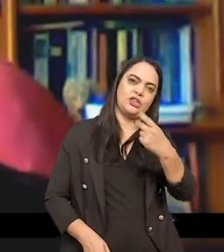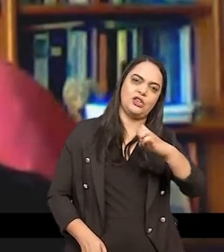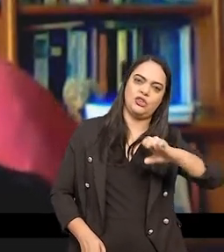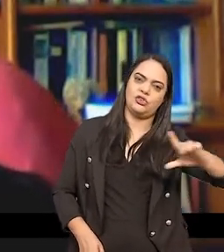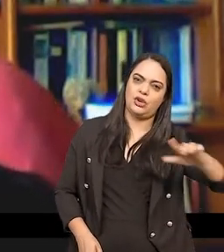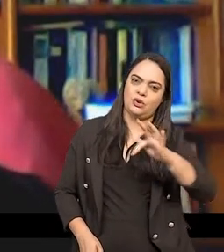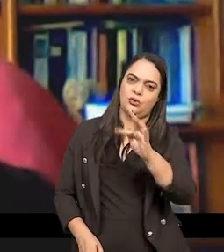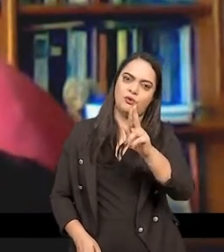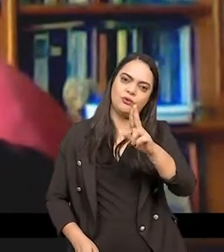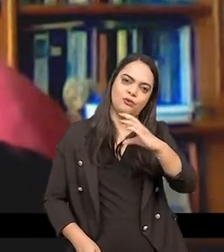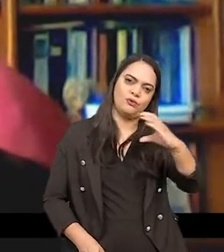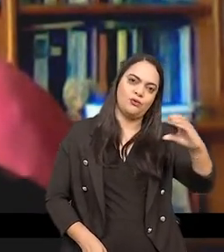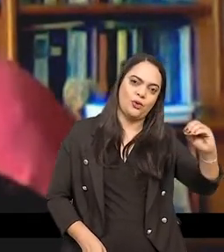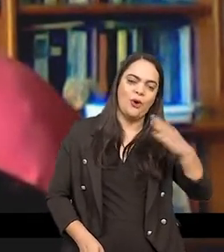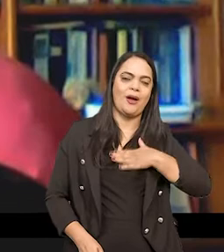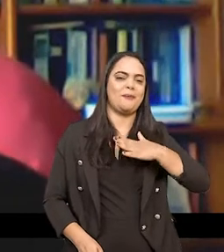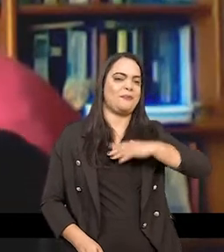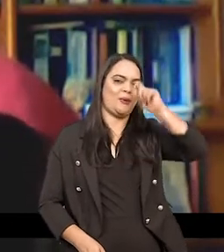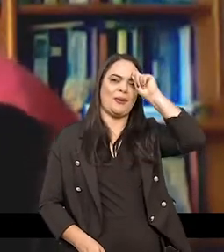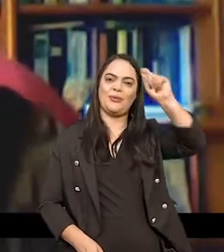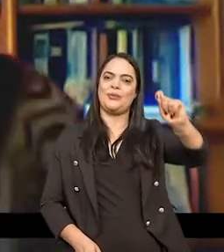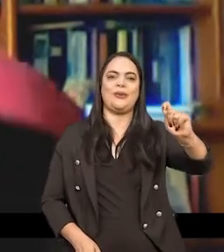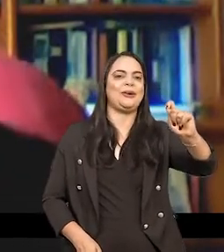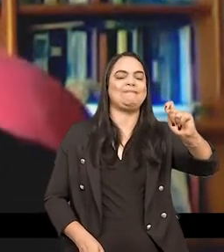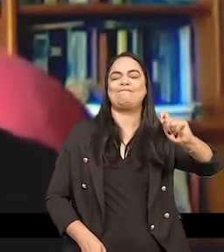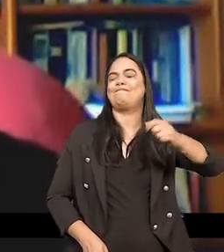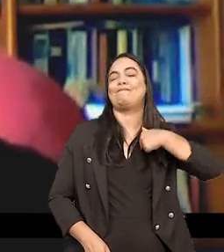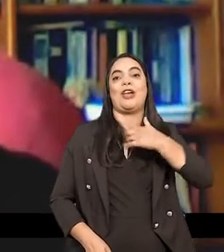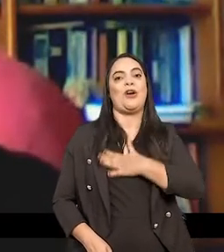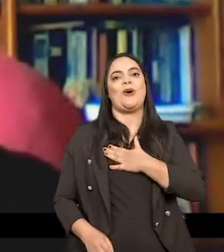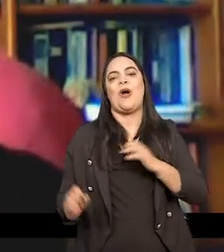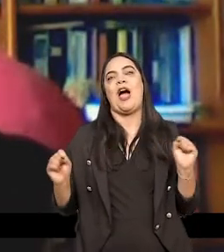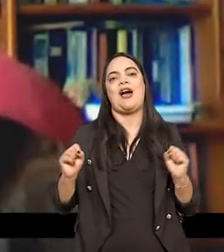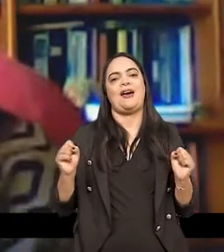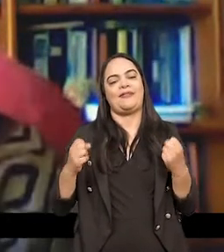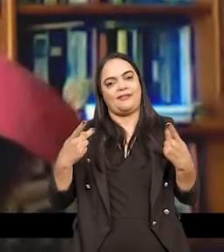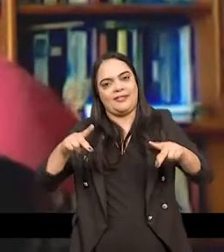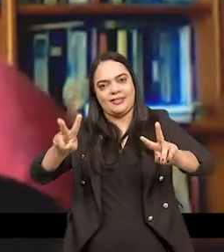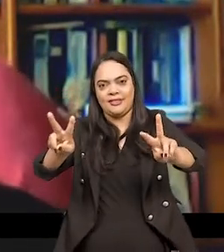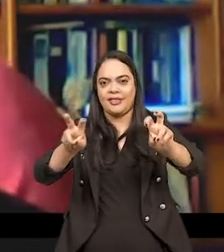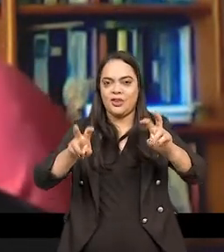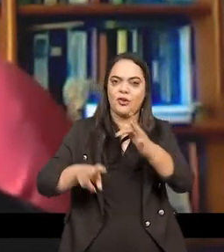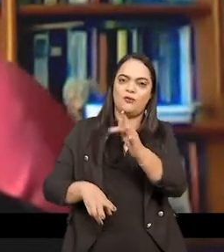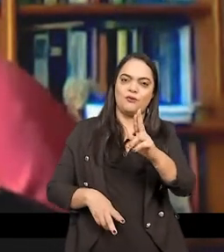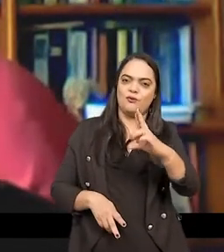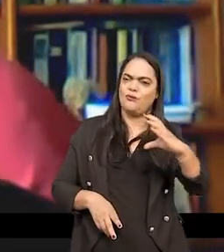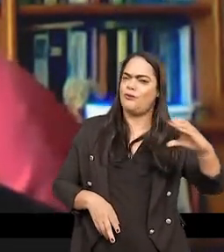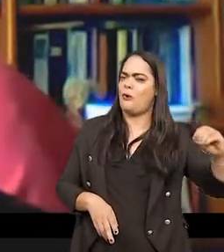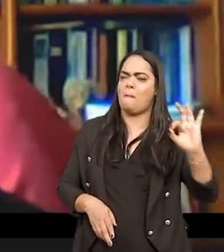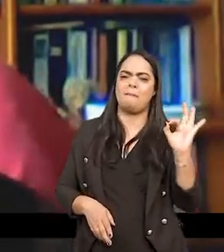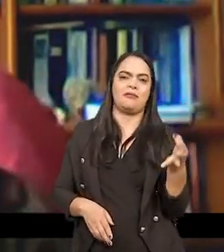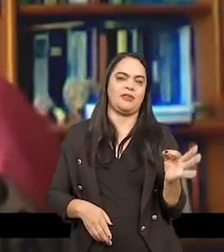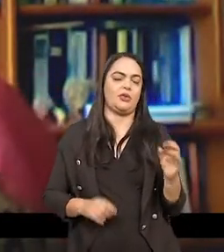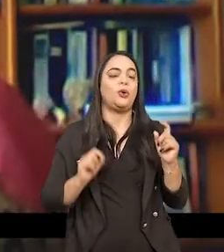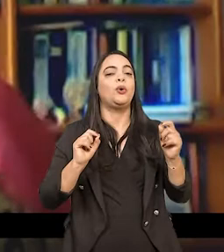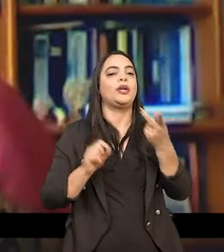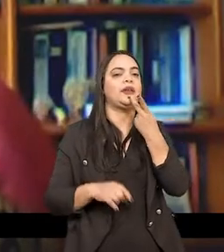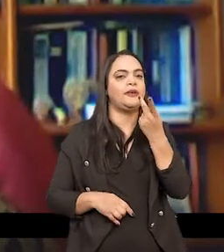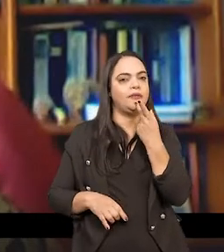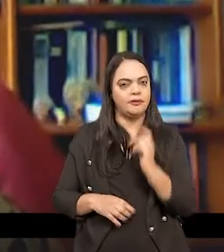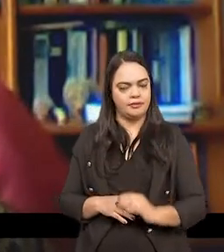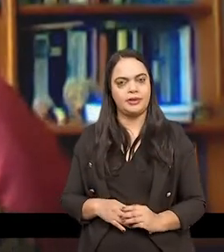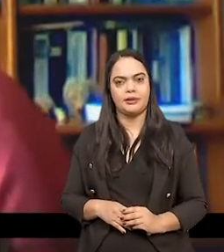no meu autor predileto já há muitos anos, né, porque eu acho que para essas questões o Foucault é muito bom. Ele vai dizer que quando a gente